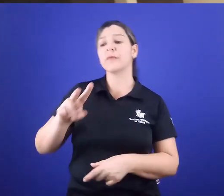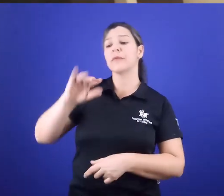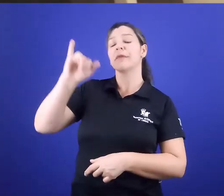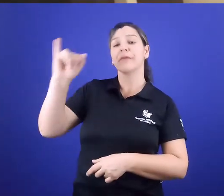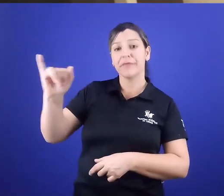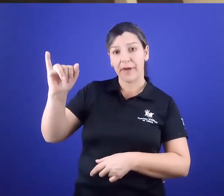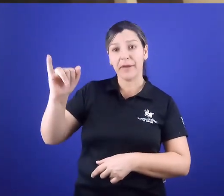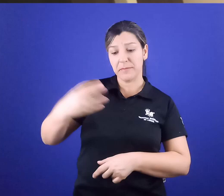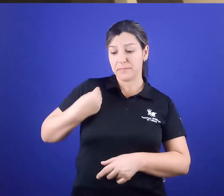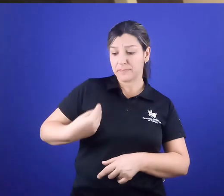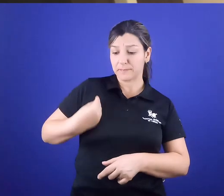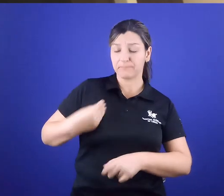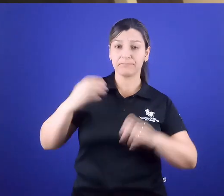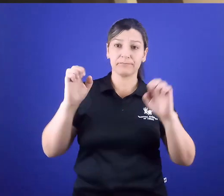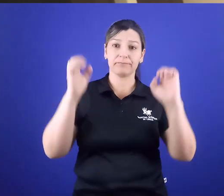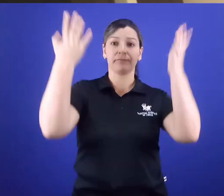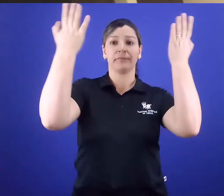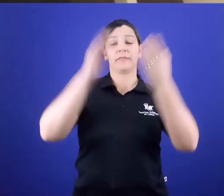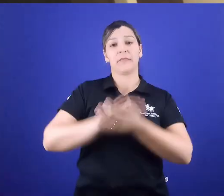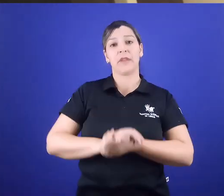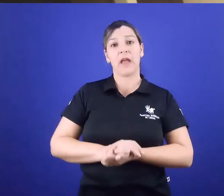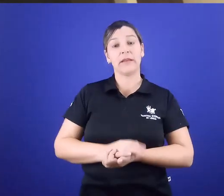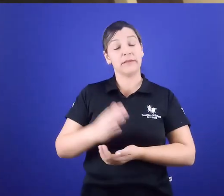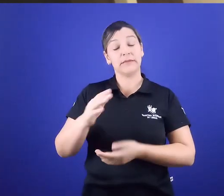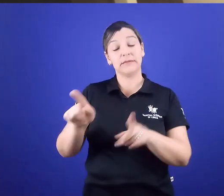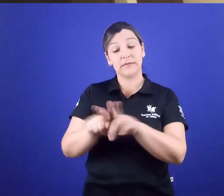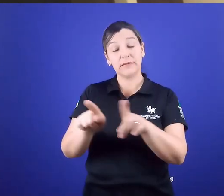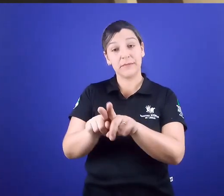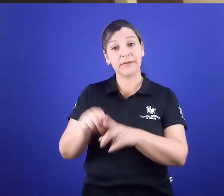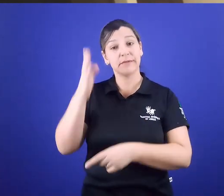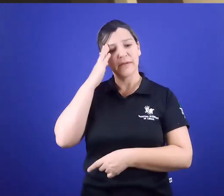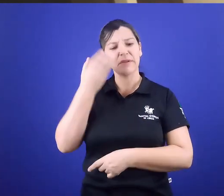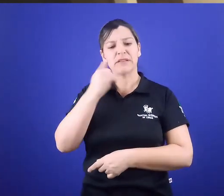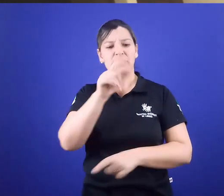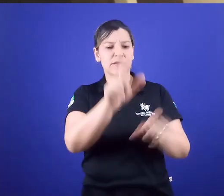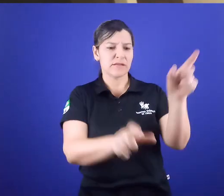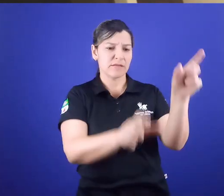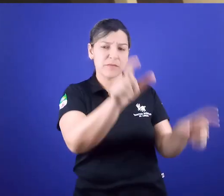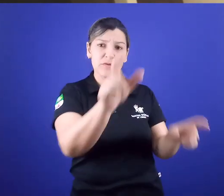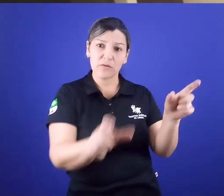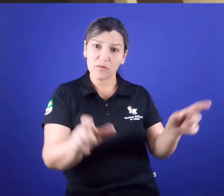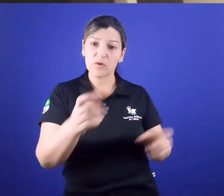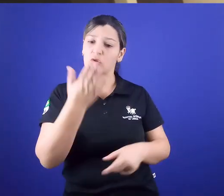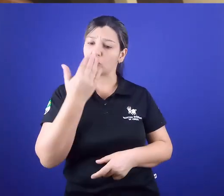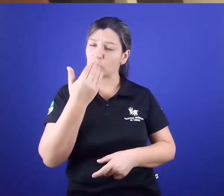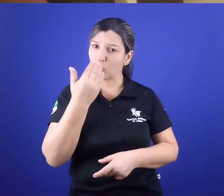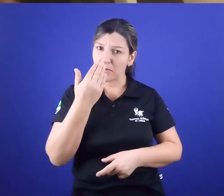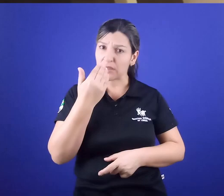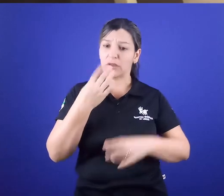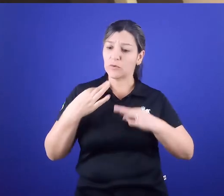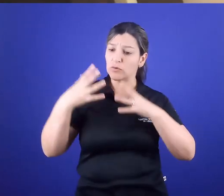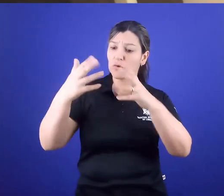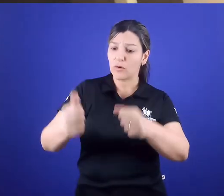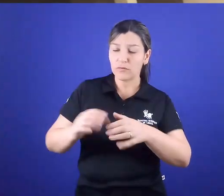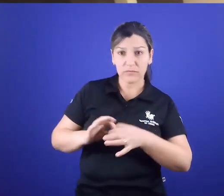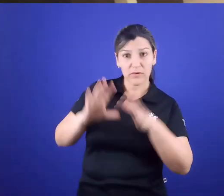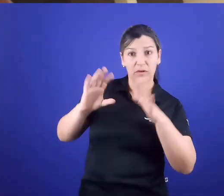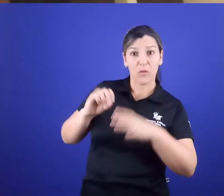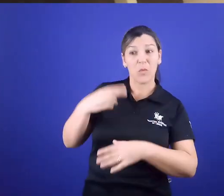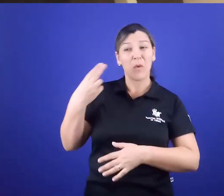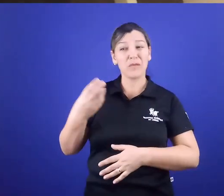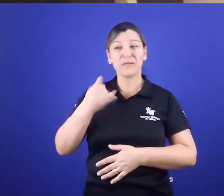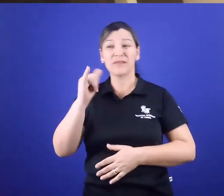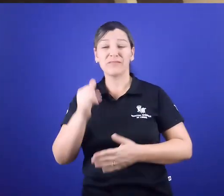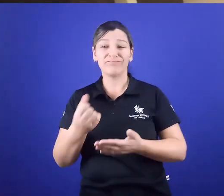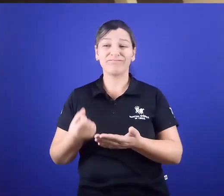restrições alimentares, que hoje em dia é muito comum, né? Então, para quem eu vou servir? Quais são as características dessas pessoas